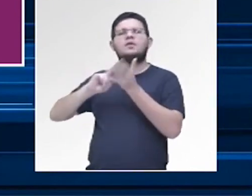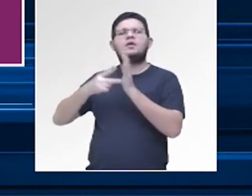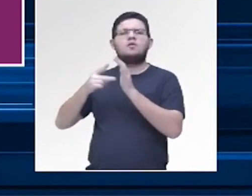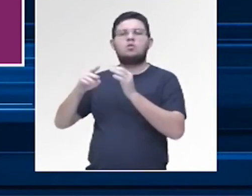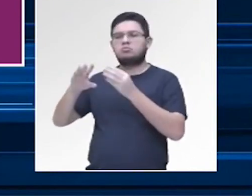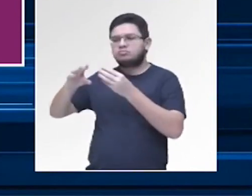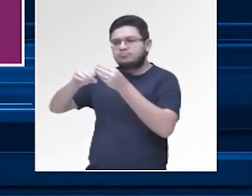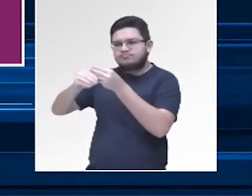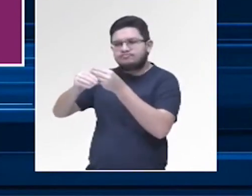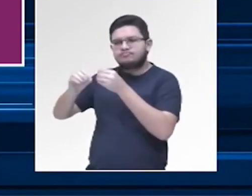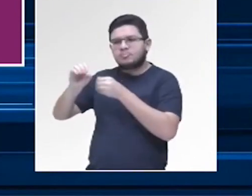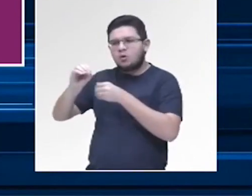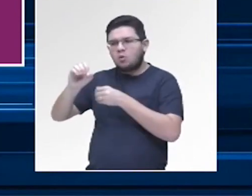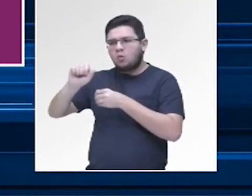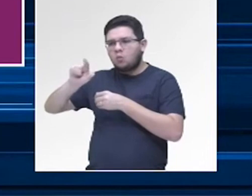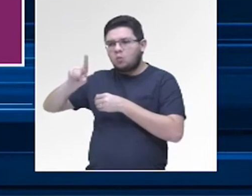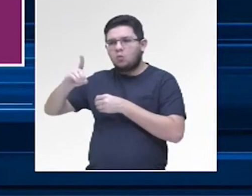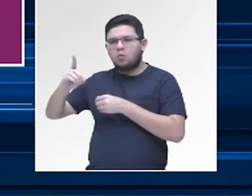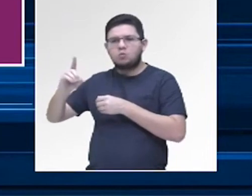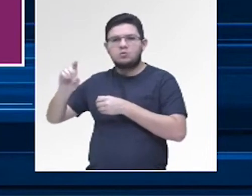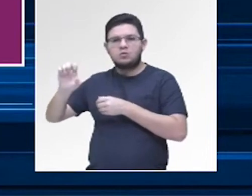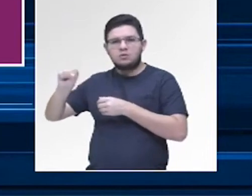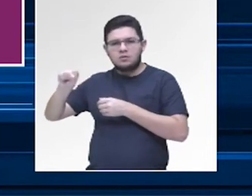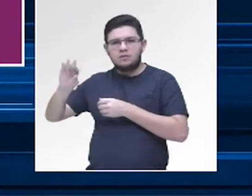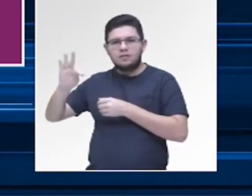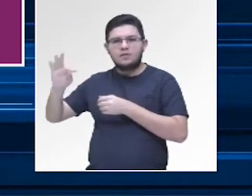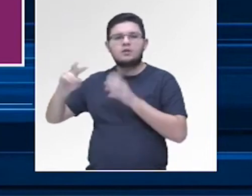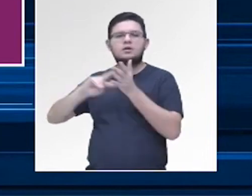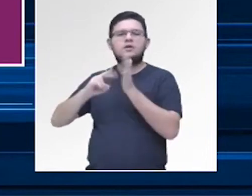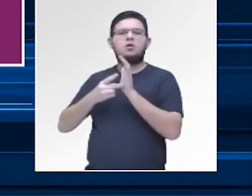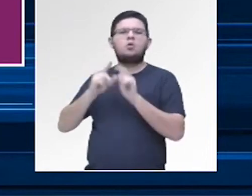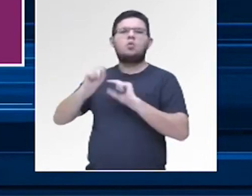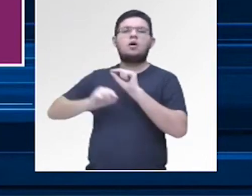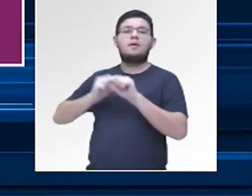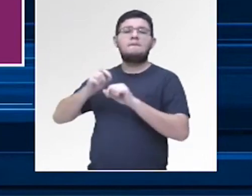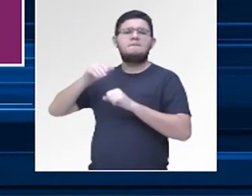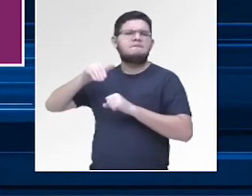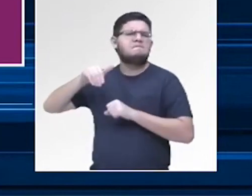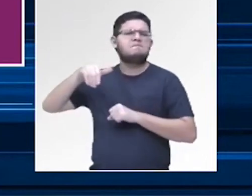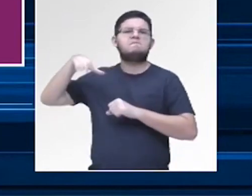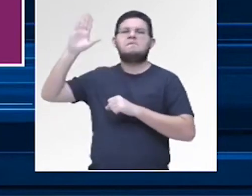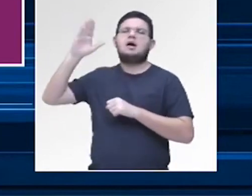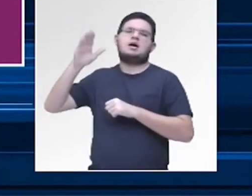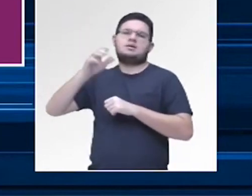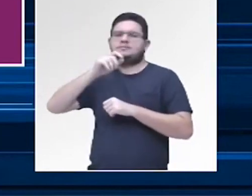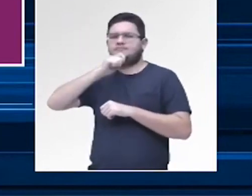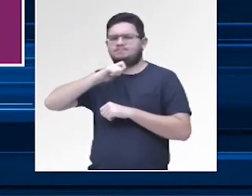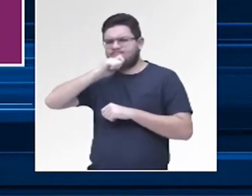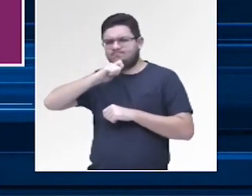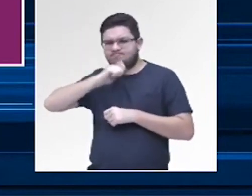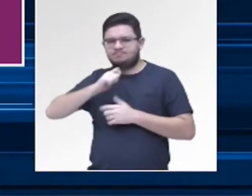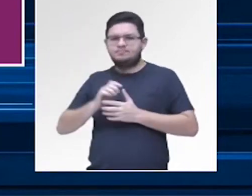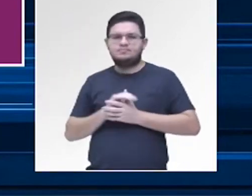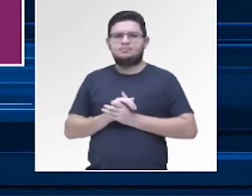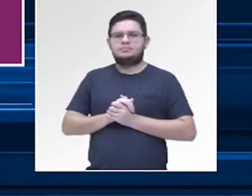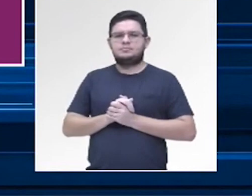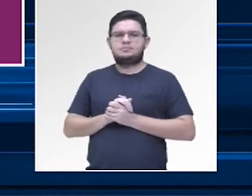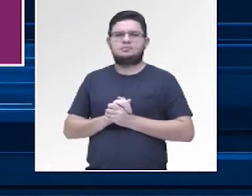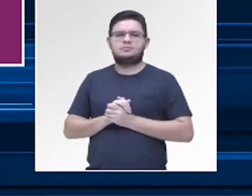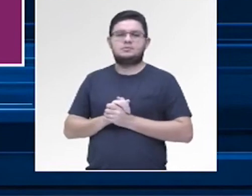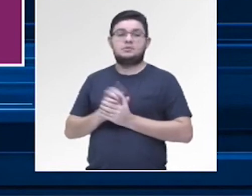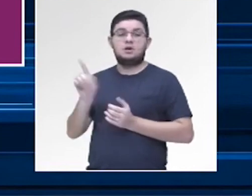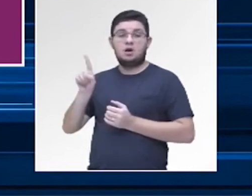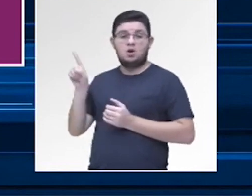mudança. Olha, agora eu tenho a frase com a imagem daquela apresentadora bem famosa, Oprah Winfrey, né? Que